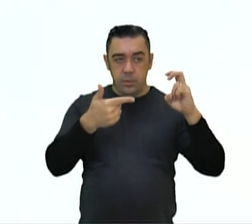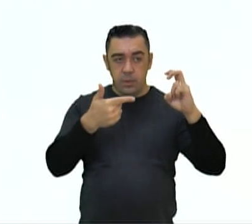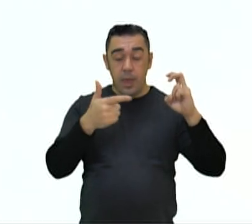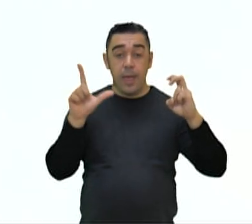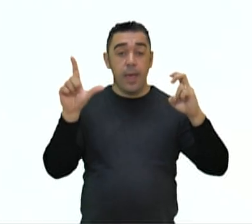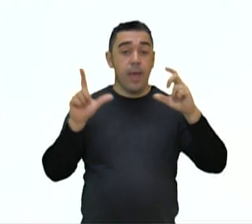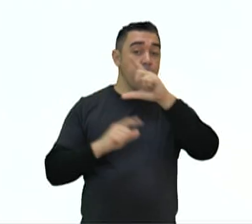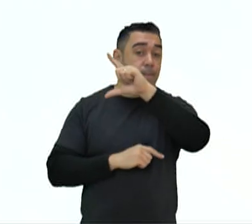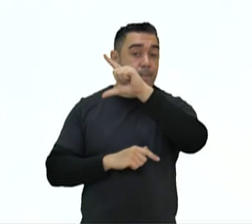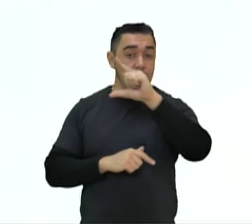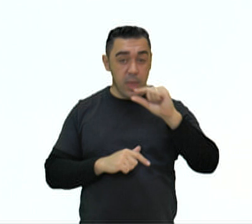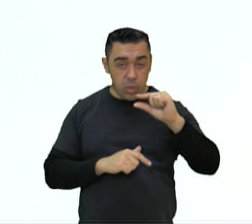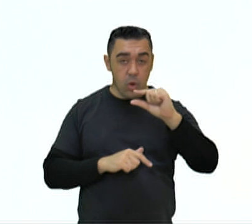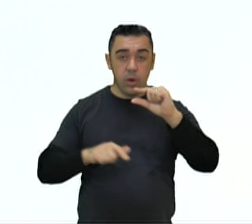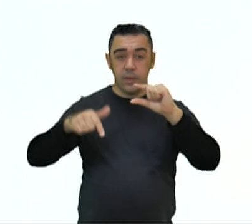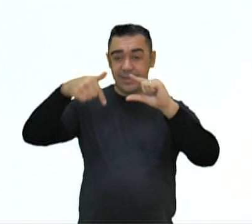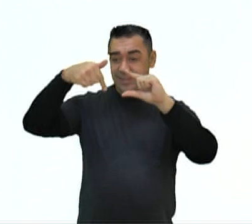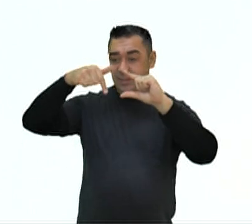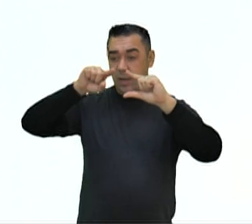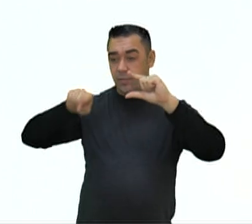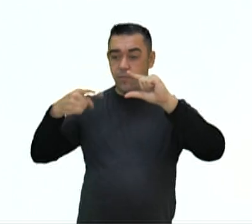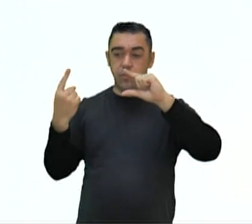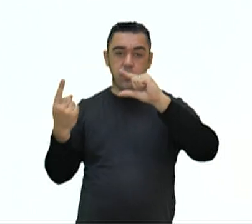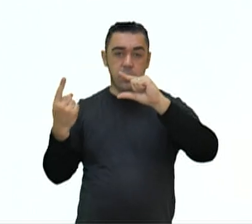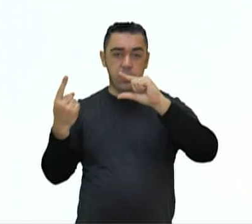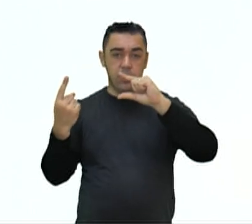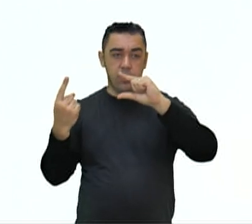5,32, ela é menor do que